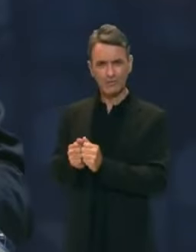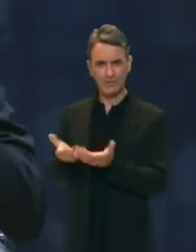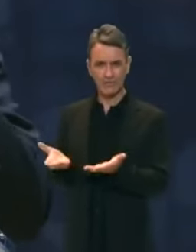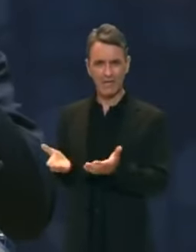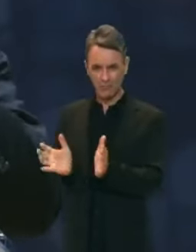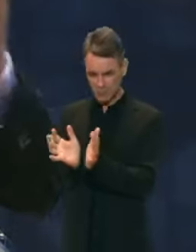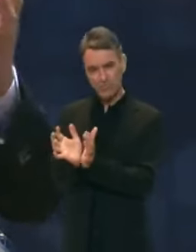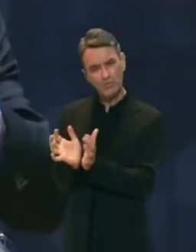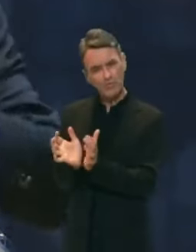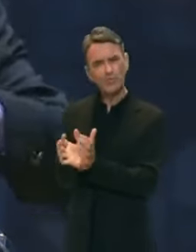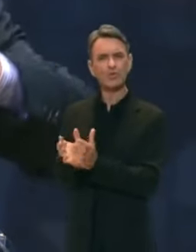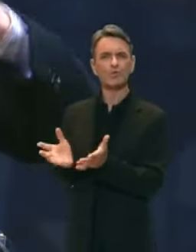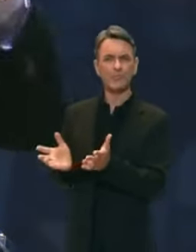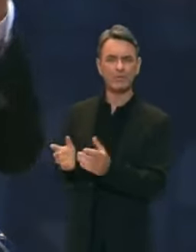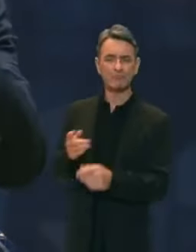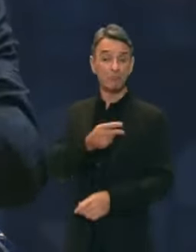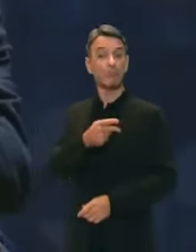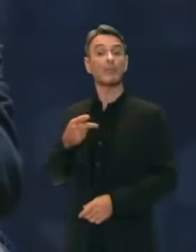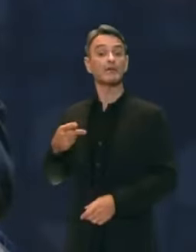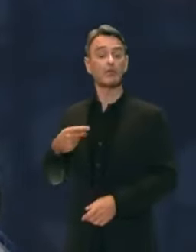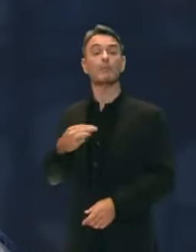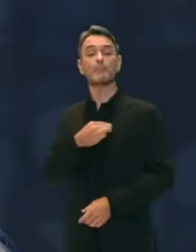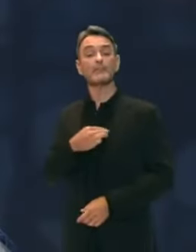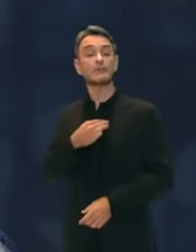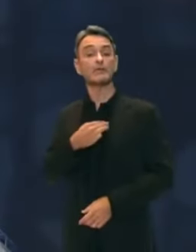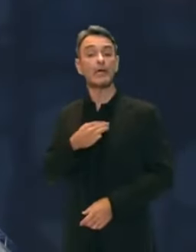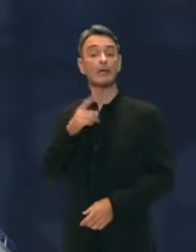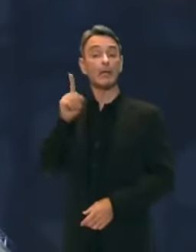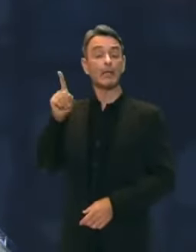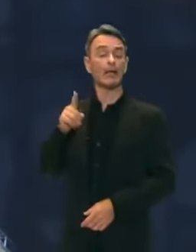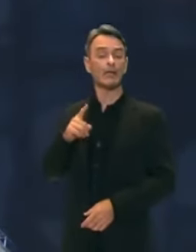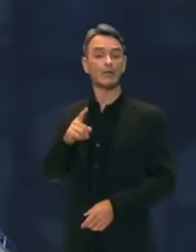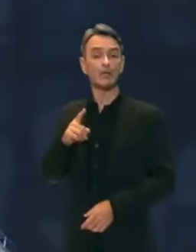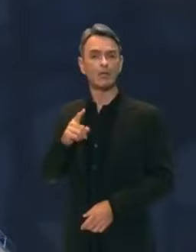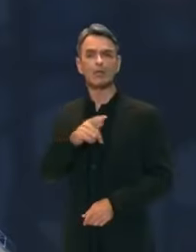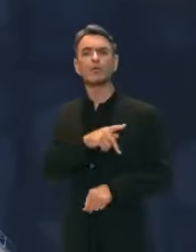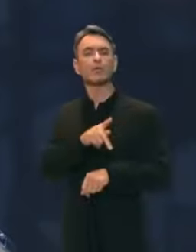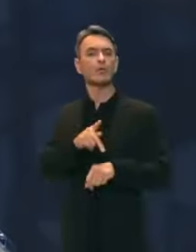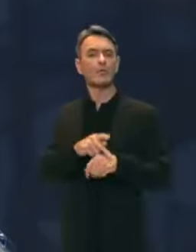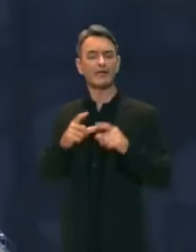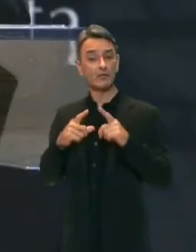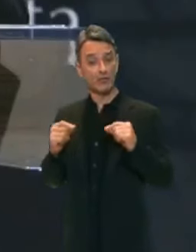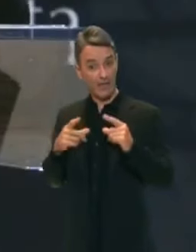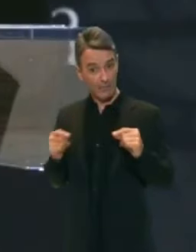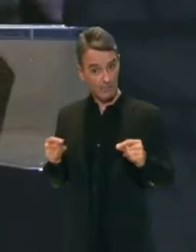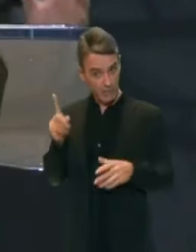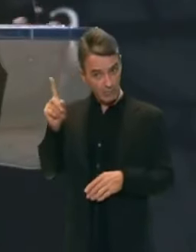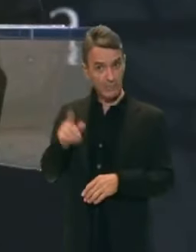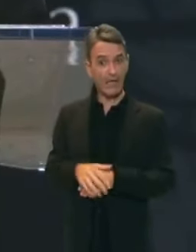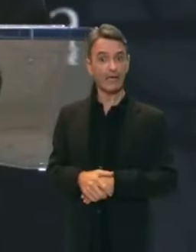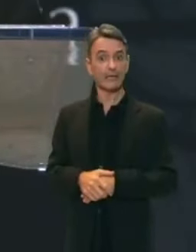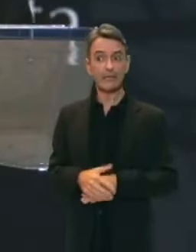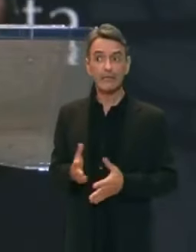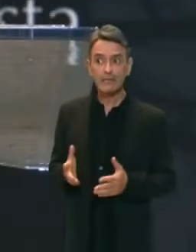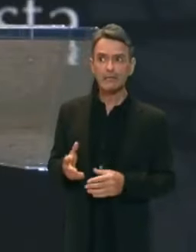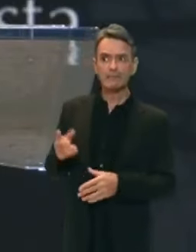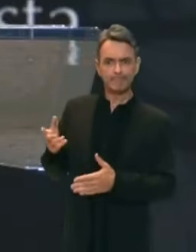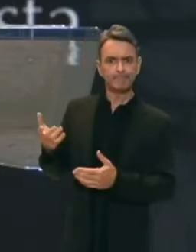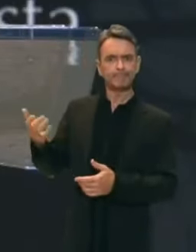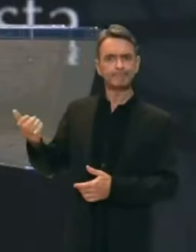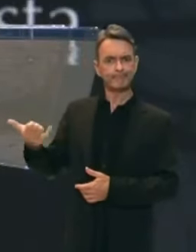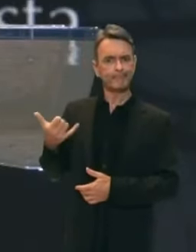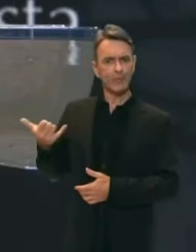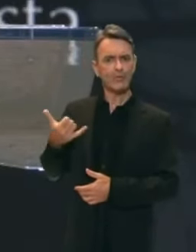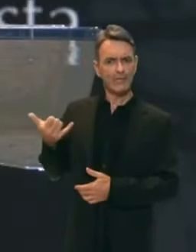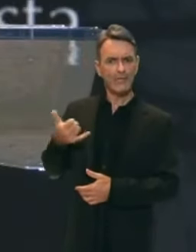grupo, um pastor, na verdade, um missionário lá no Japão, e ele tem me contado umas histórias, tem mexido